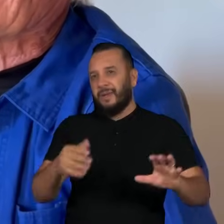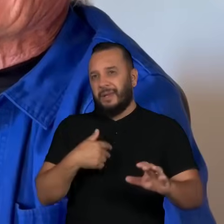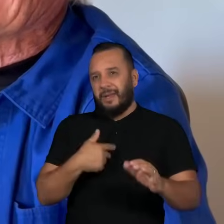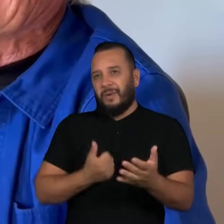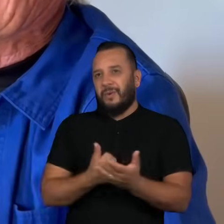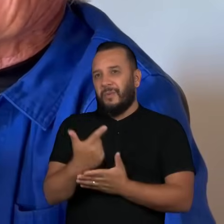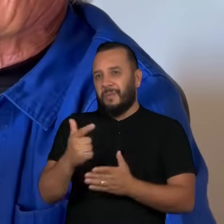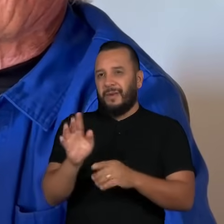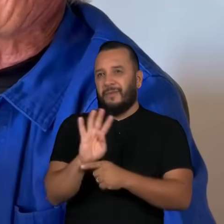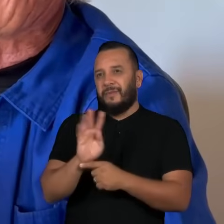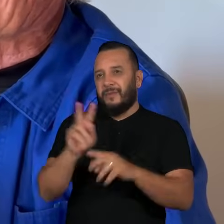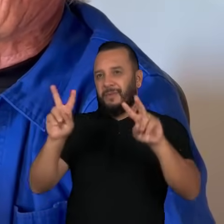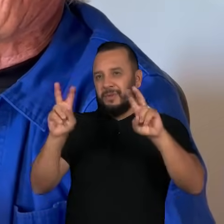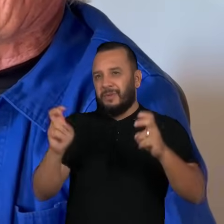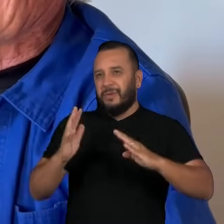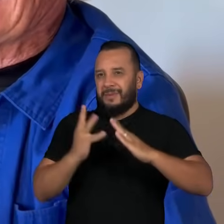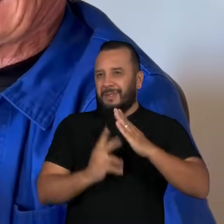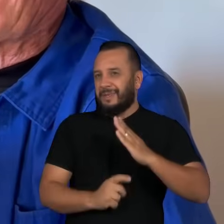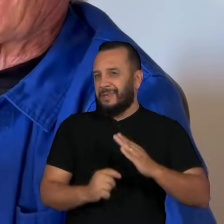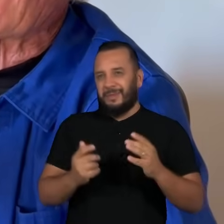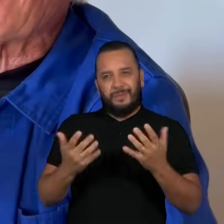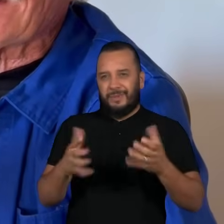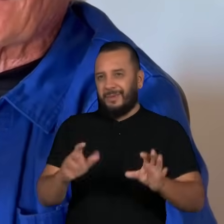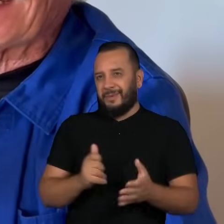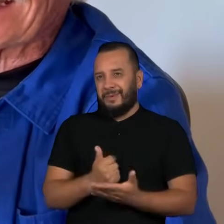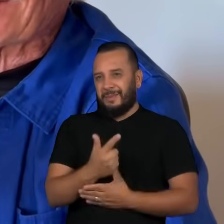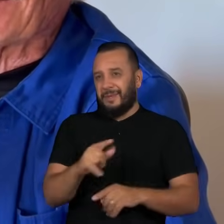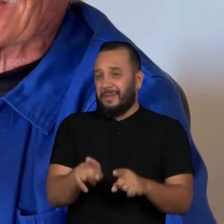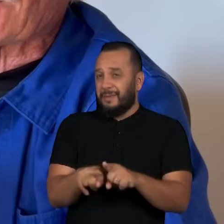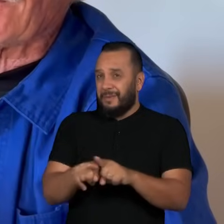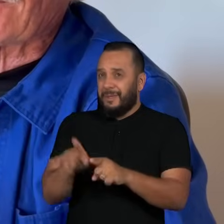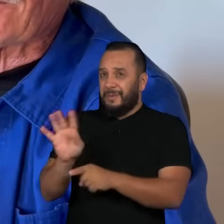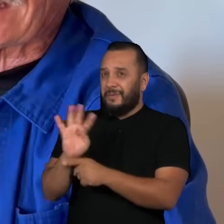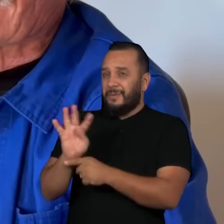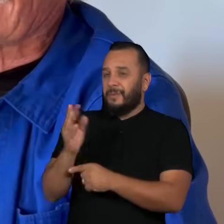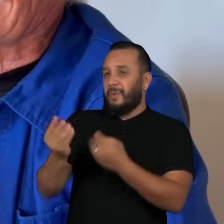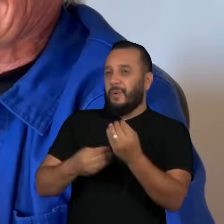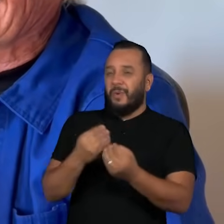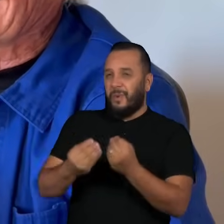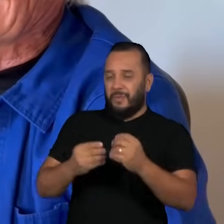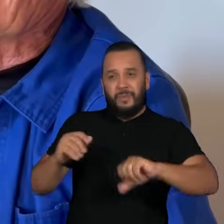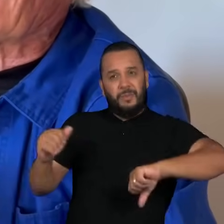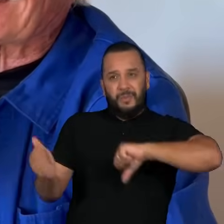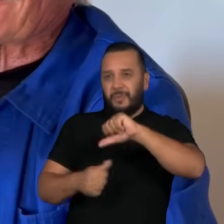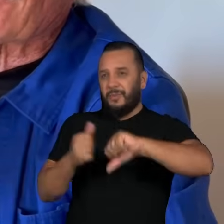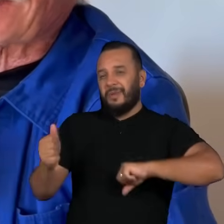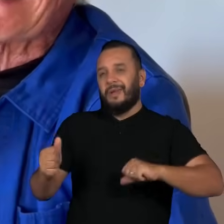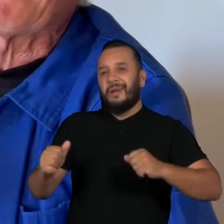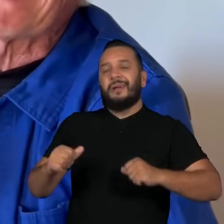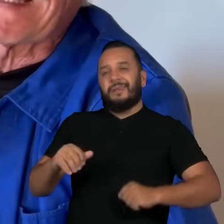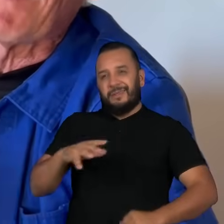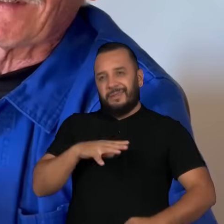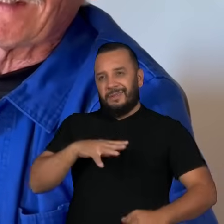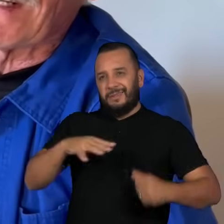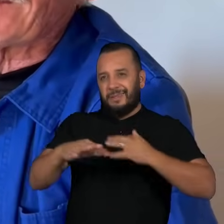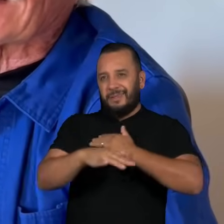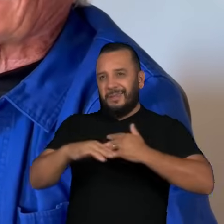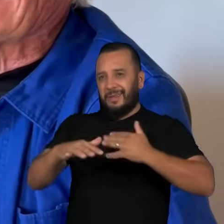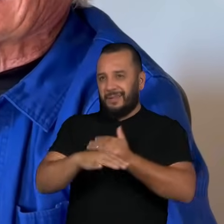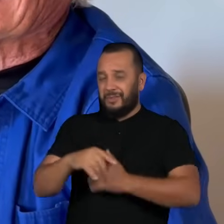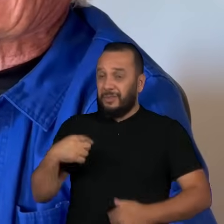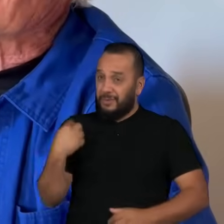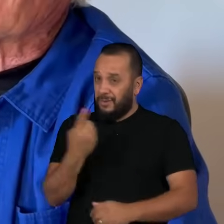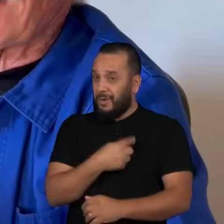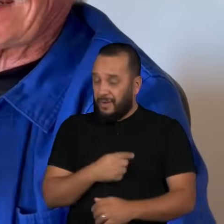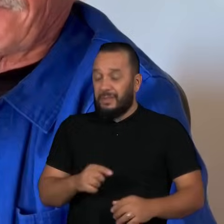sobre imigrantes. Também estamos fazendo um filme sobre como mudar completamente uma cidade. Instalamos numa